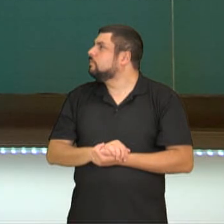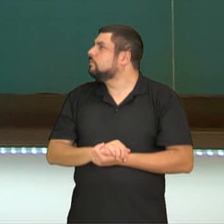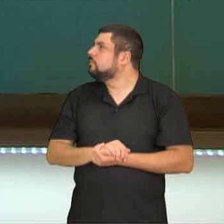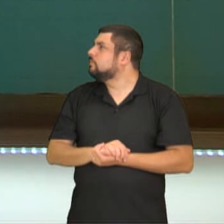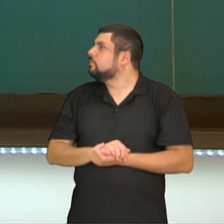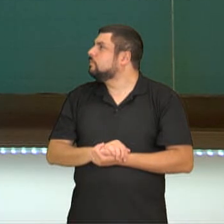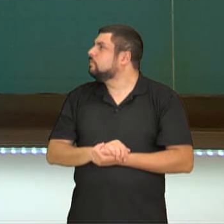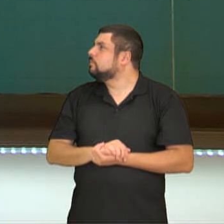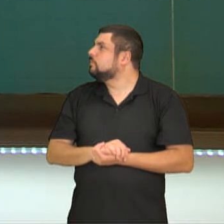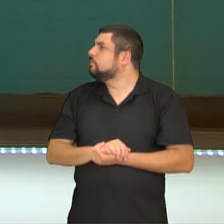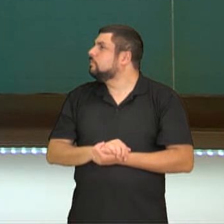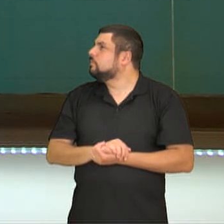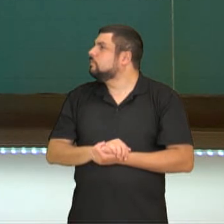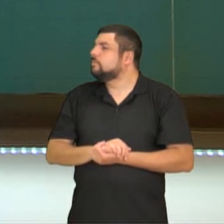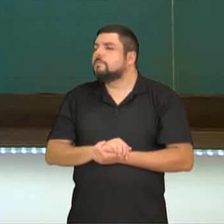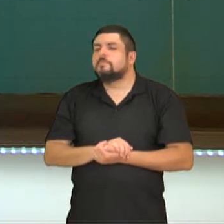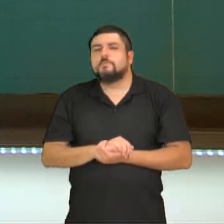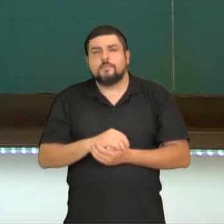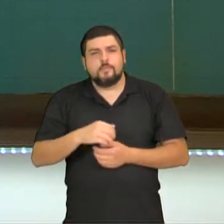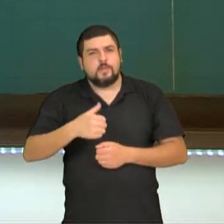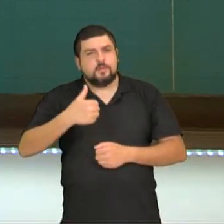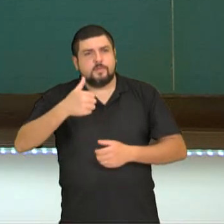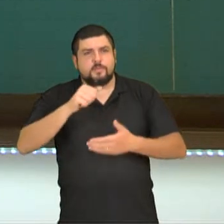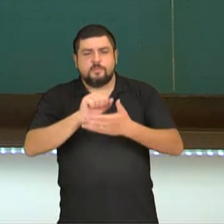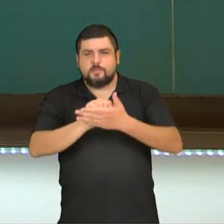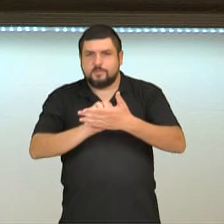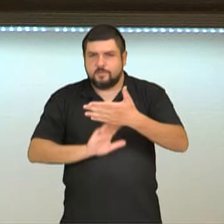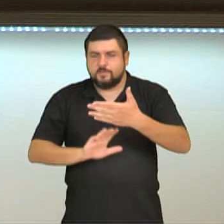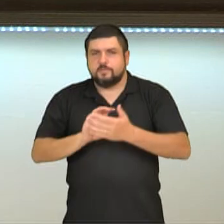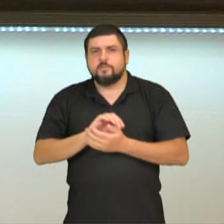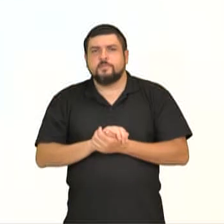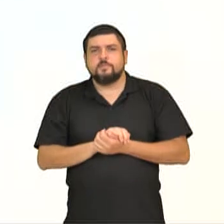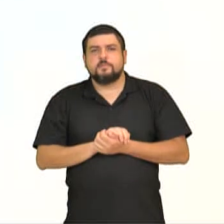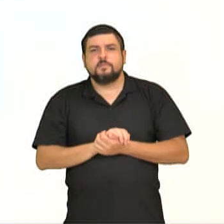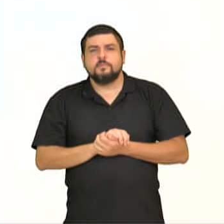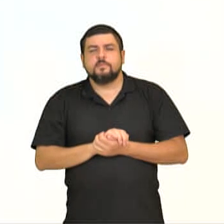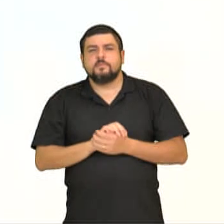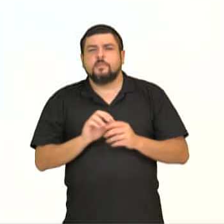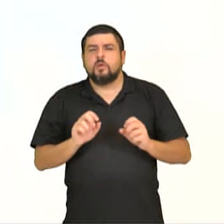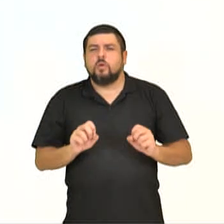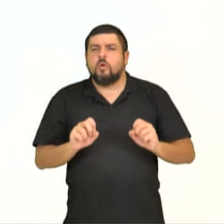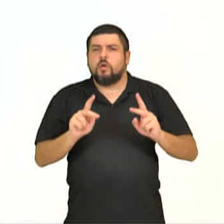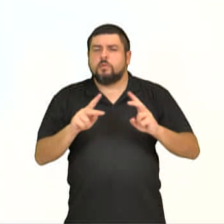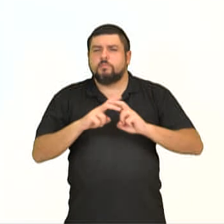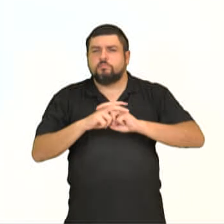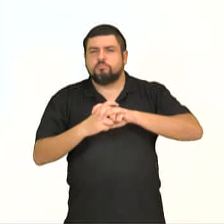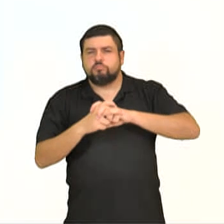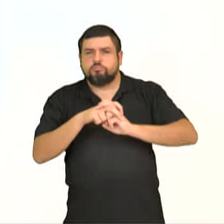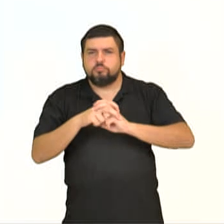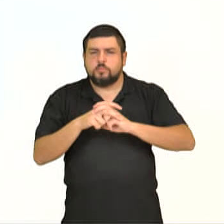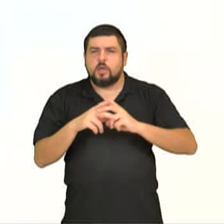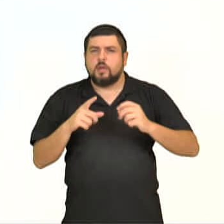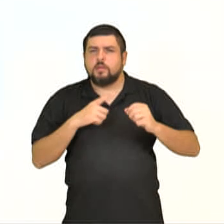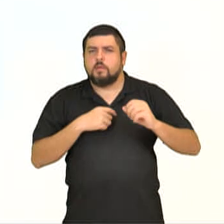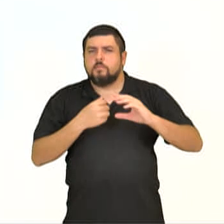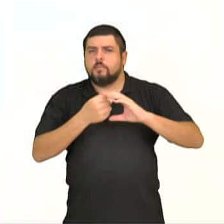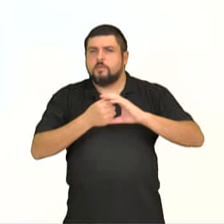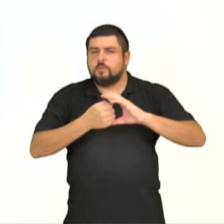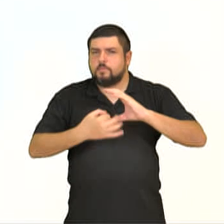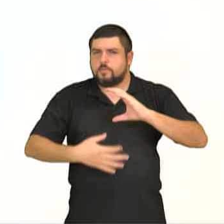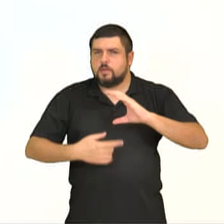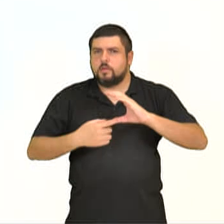E chegamos no nosso primeiro exercício. Agora que vimos algumas classificações das lutas, qual que você